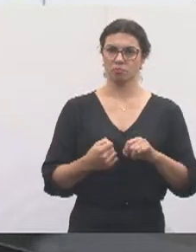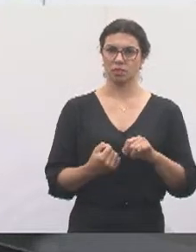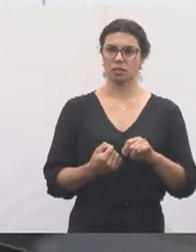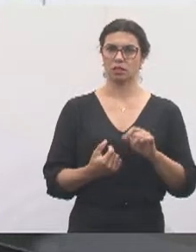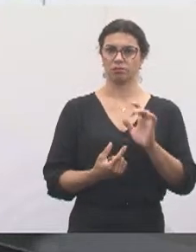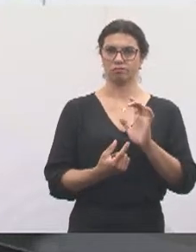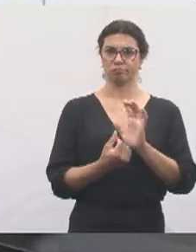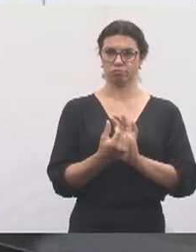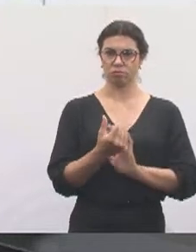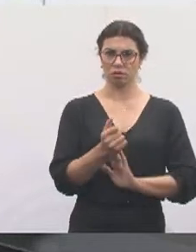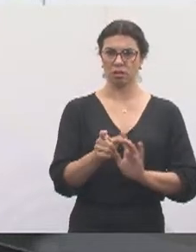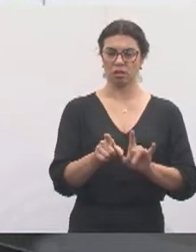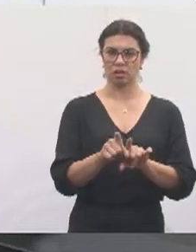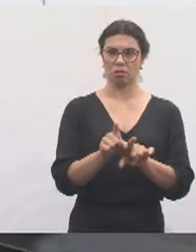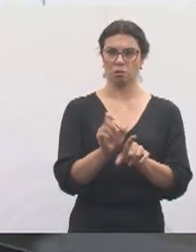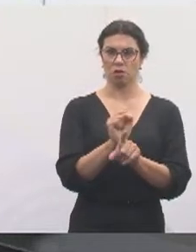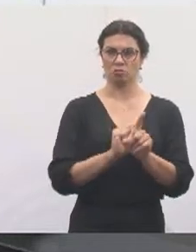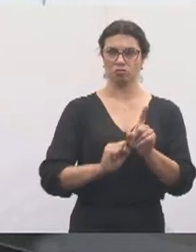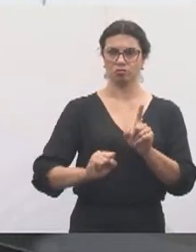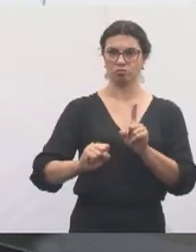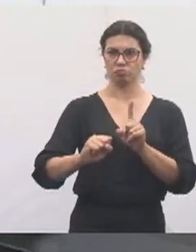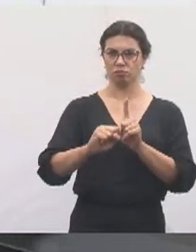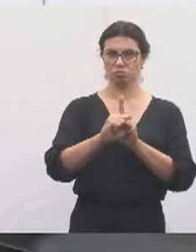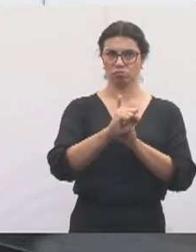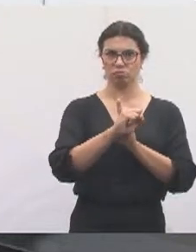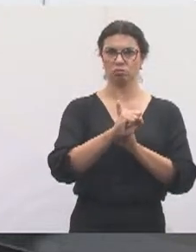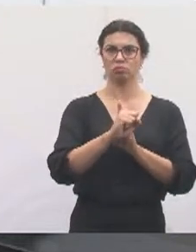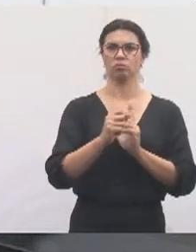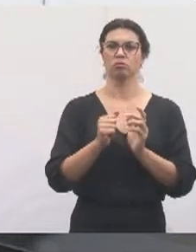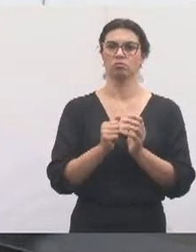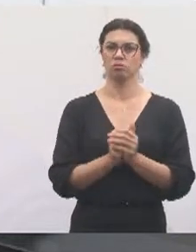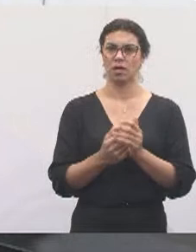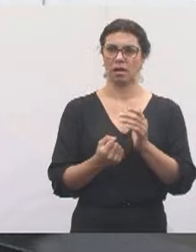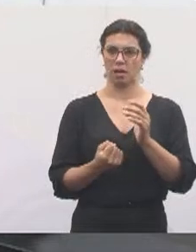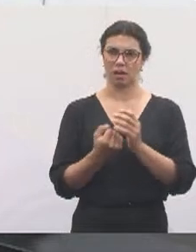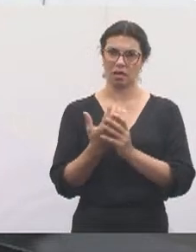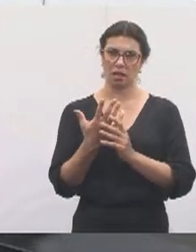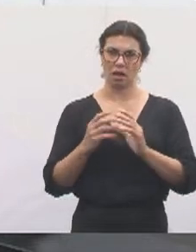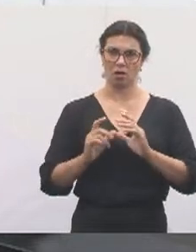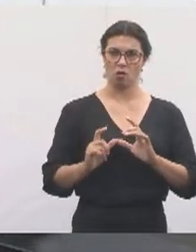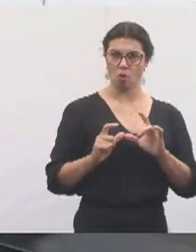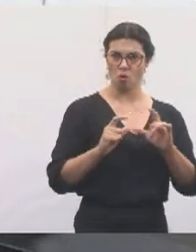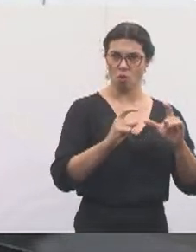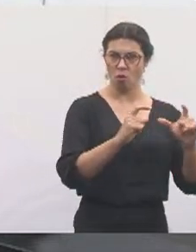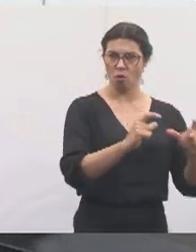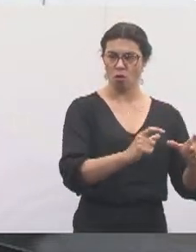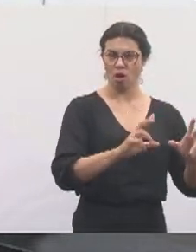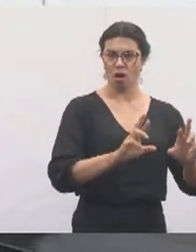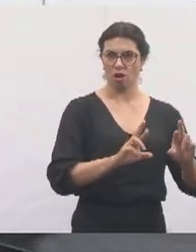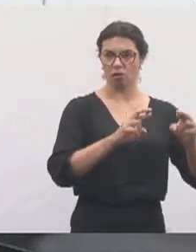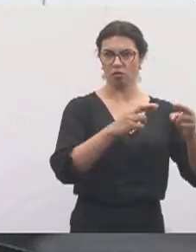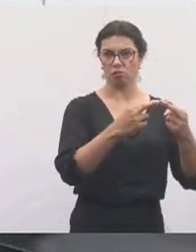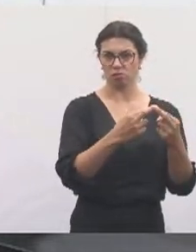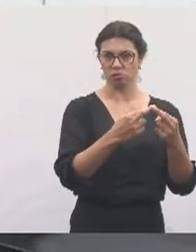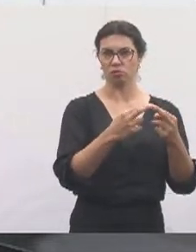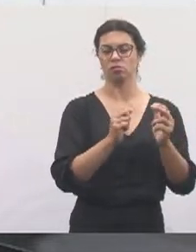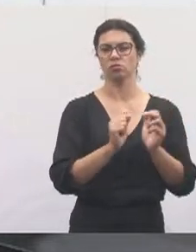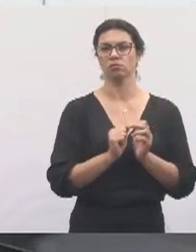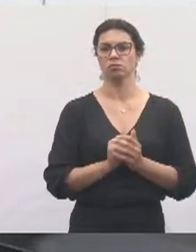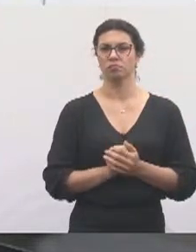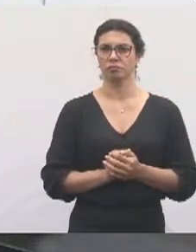para os serviços de assistência social implantação de uma resistência inclusiva Regional implantação